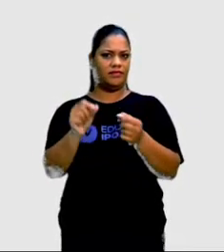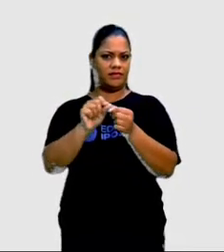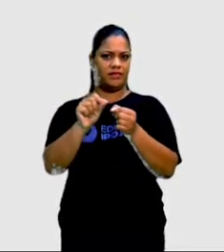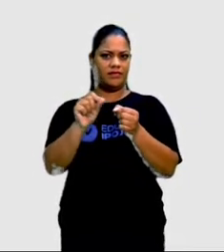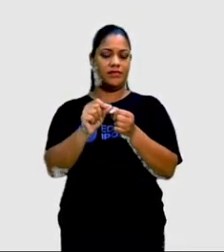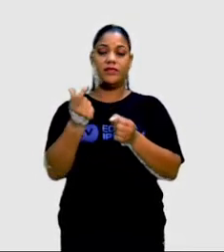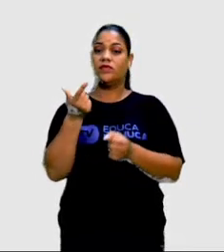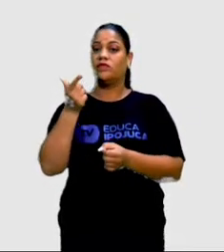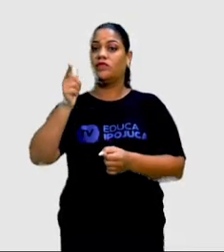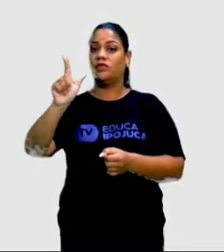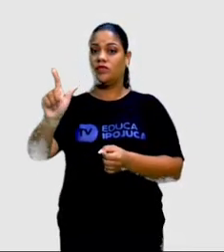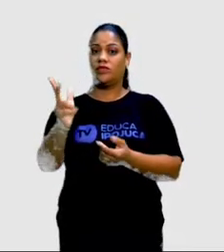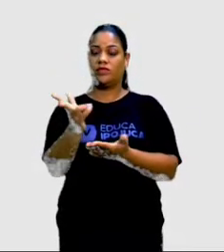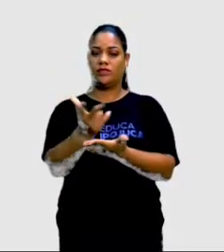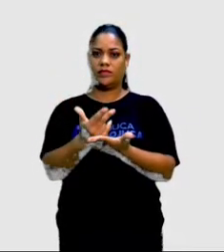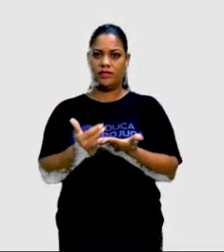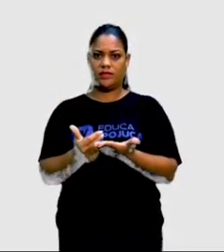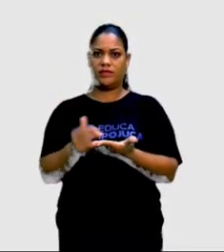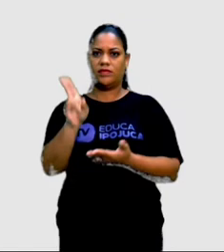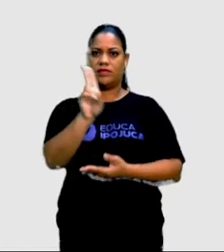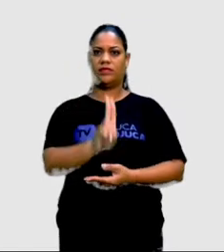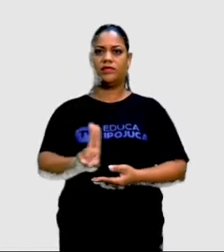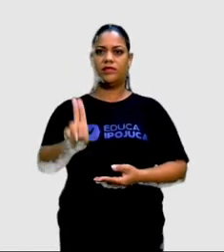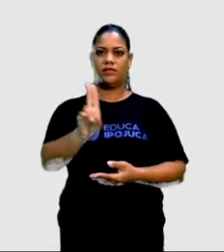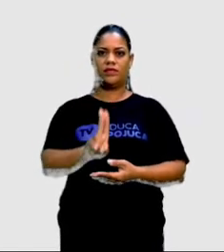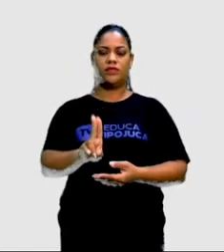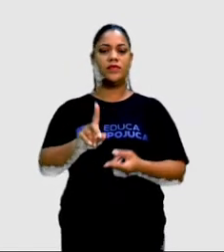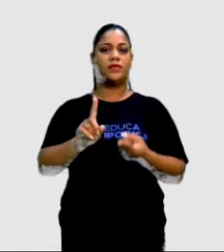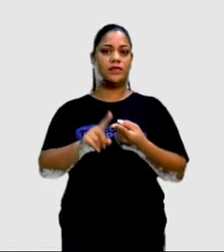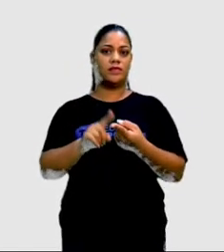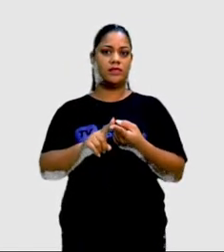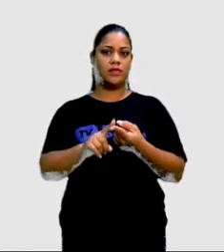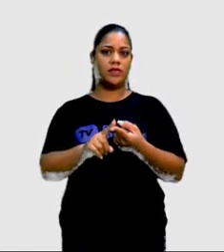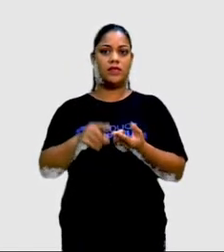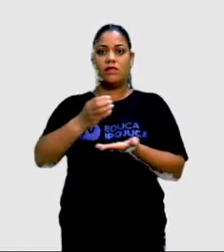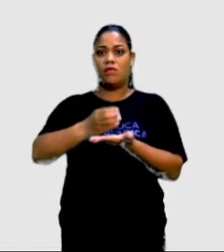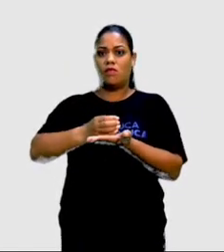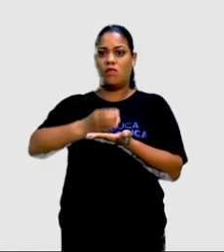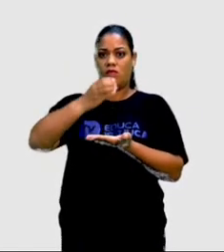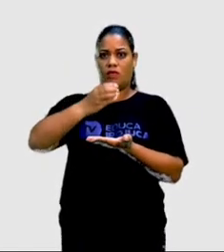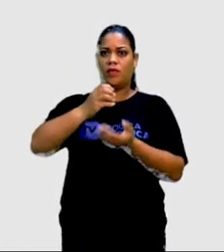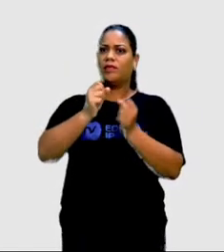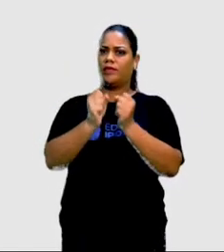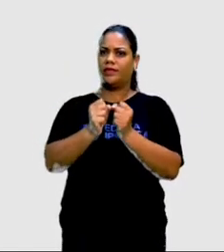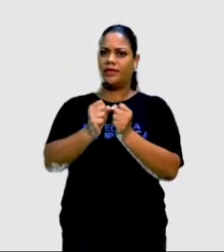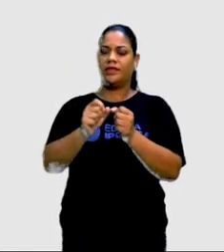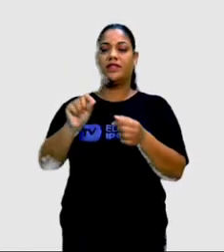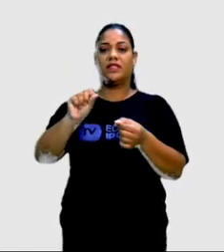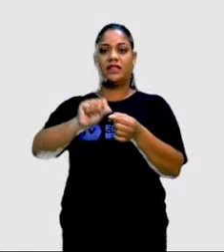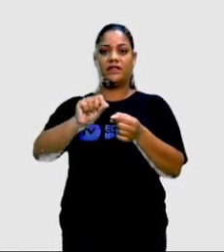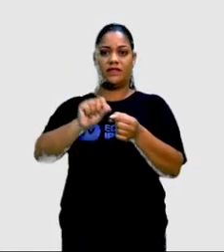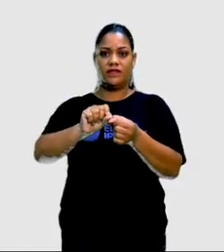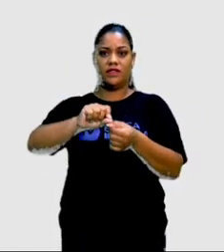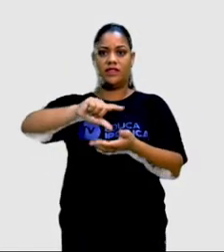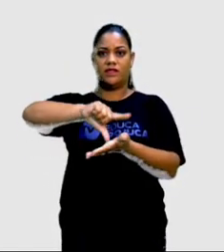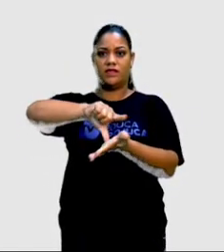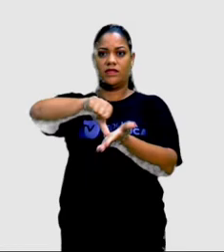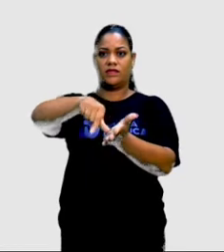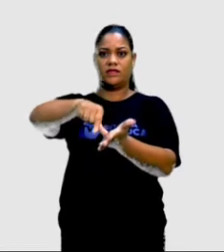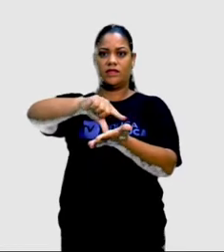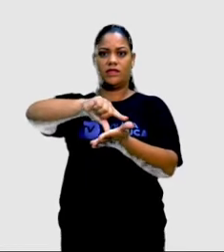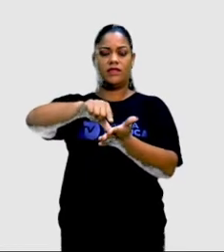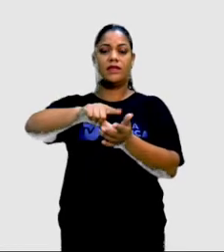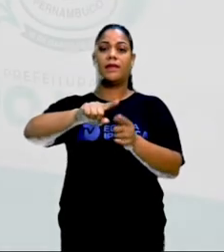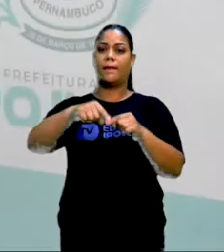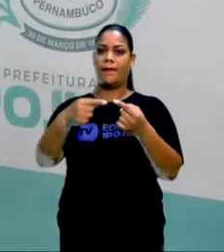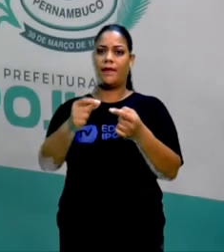até mesmo outra. Use o compasso ou então um copo. Essa figura daqui, ela foi feita com o compasso,